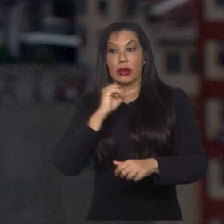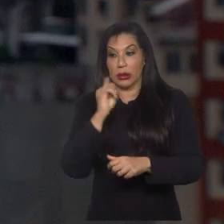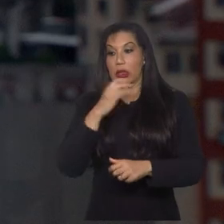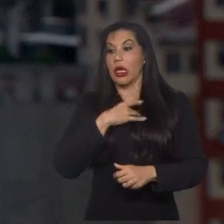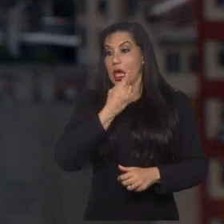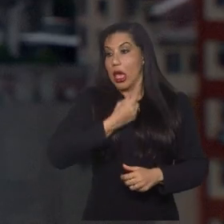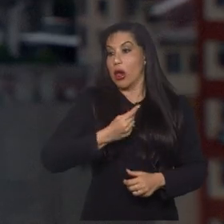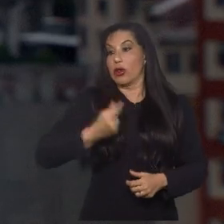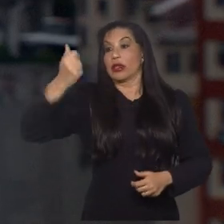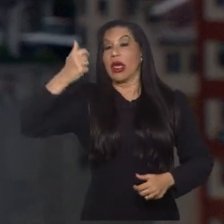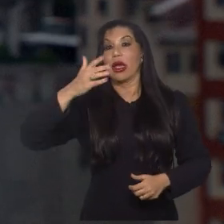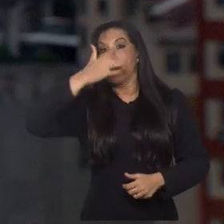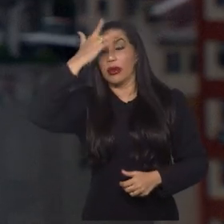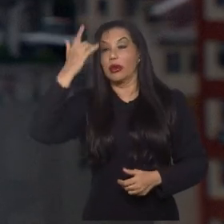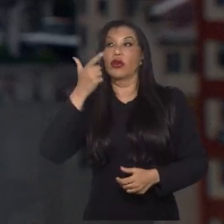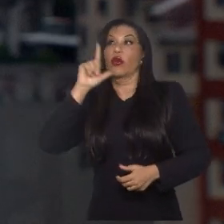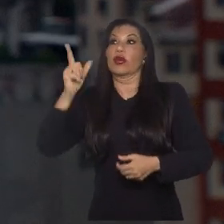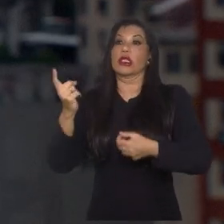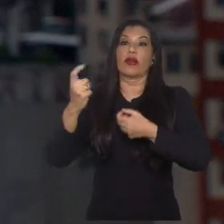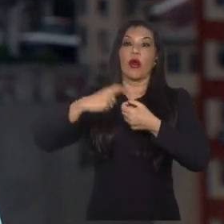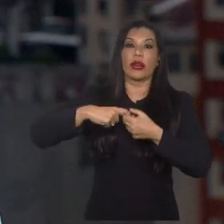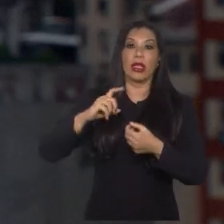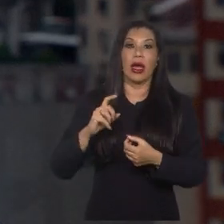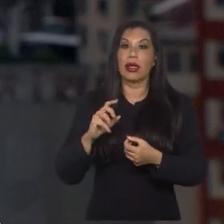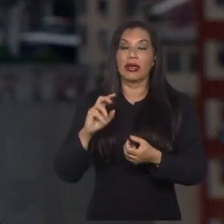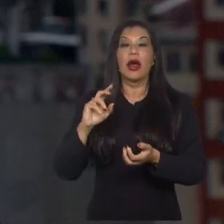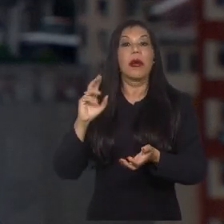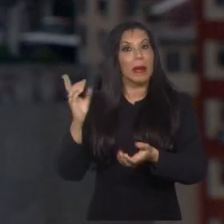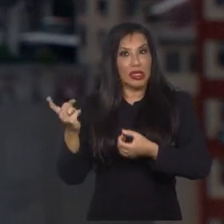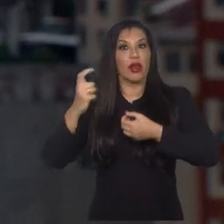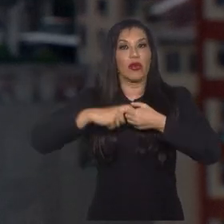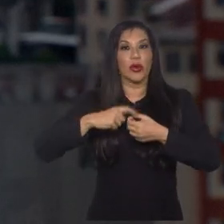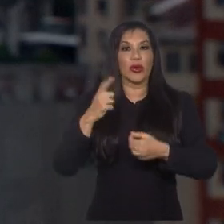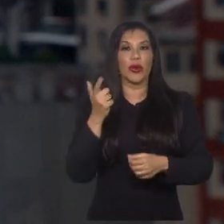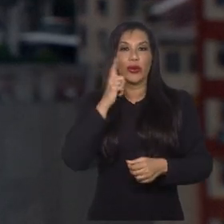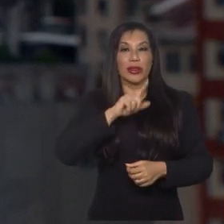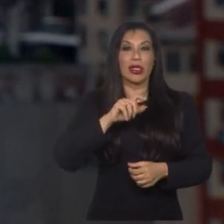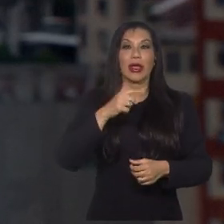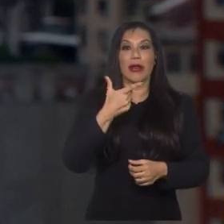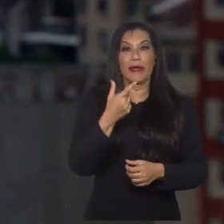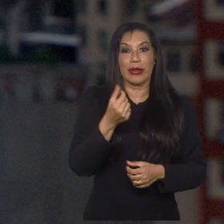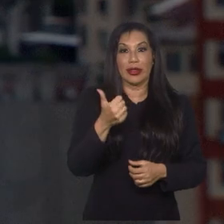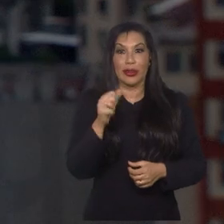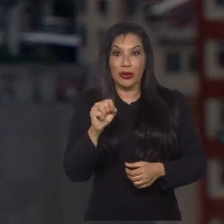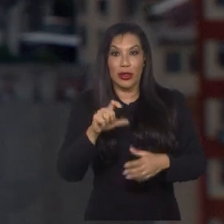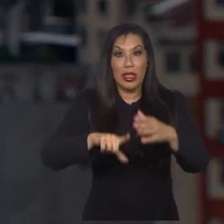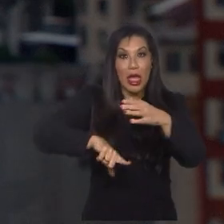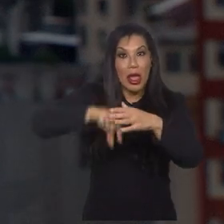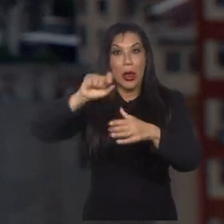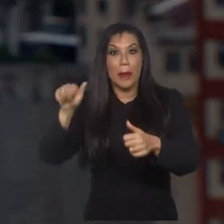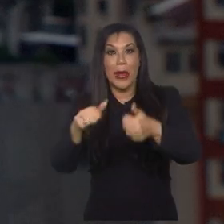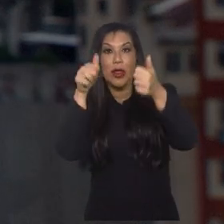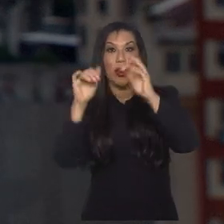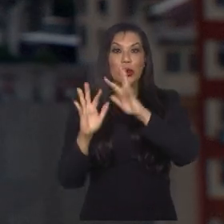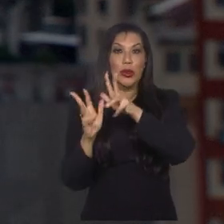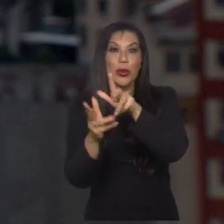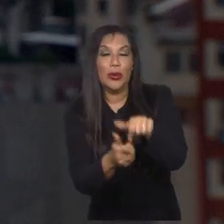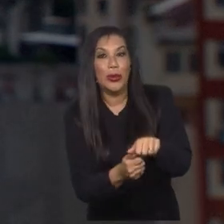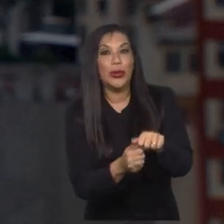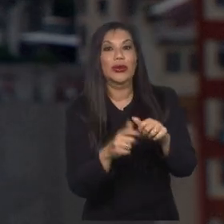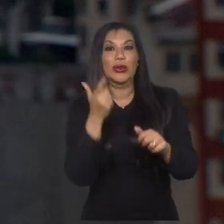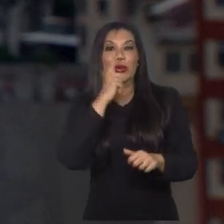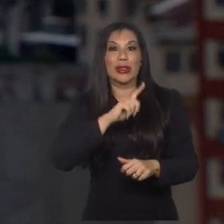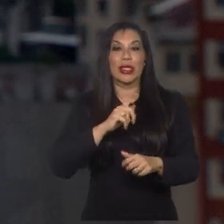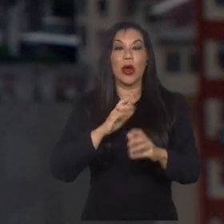posso ser mal vista e nunca mais conseguir voltar, o que não aconteceu, né? A Ada, em 2018, é eleita a melhor do mundo, ganha a bola de ouro, teve